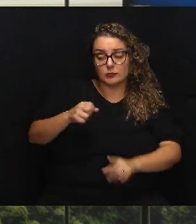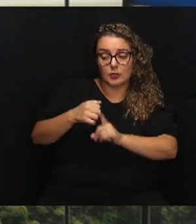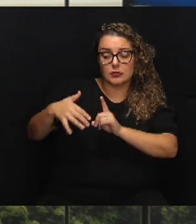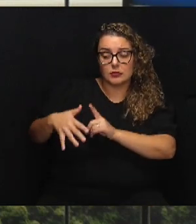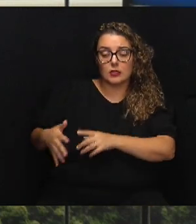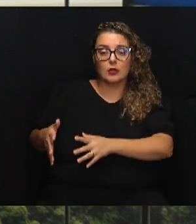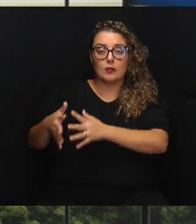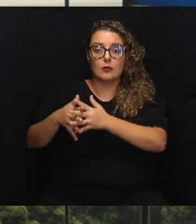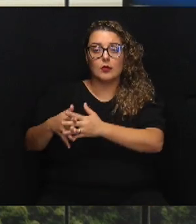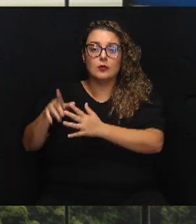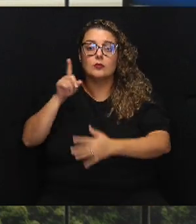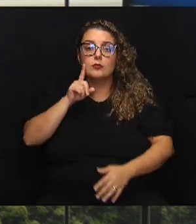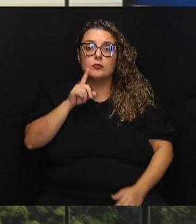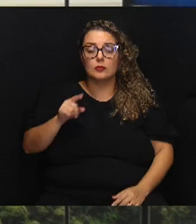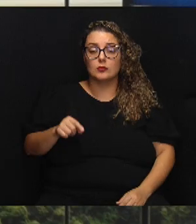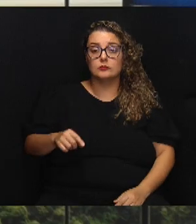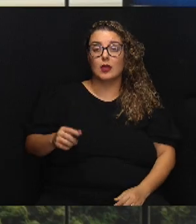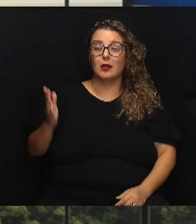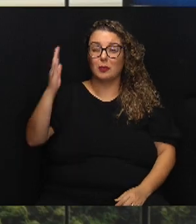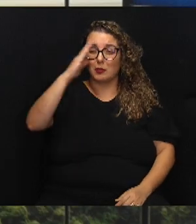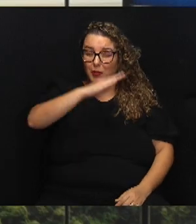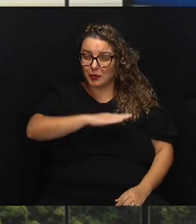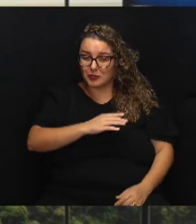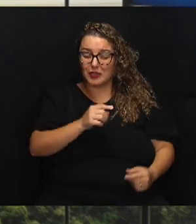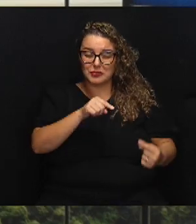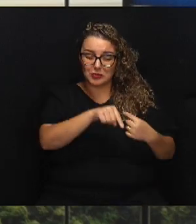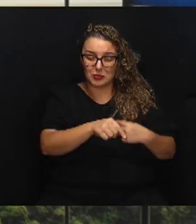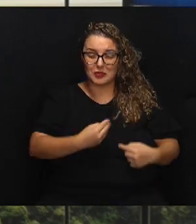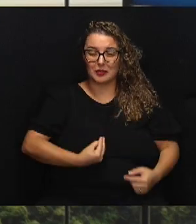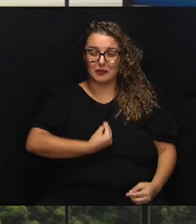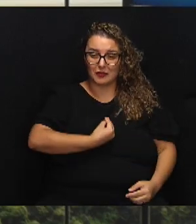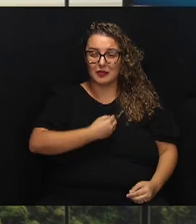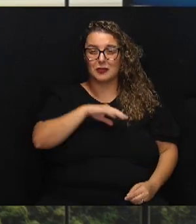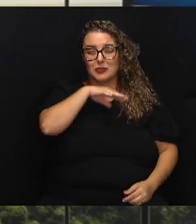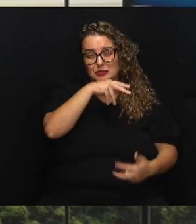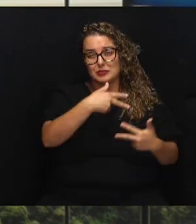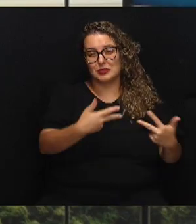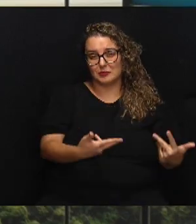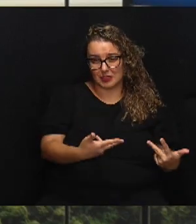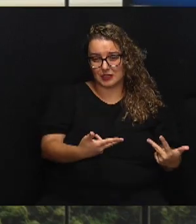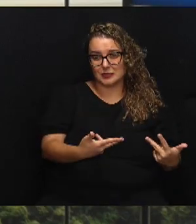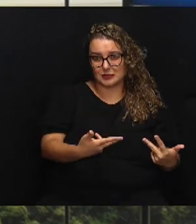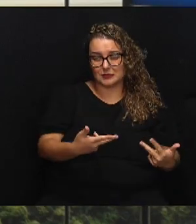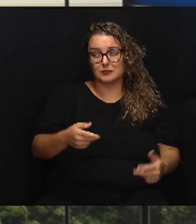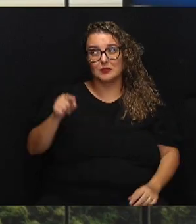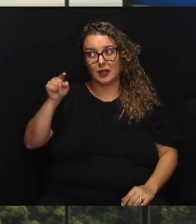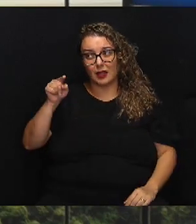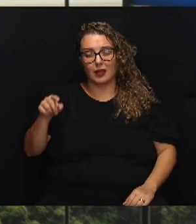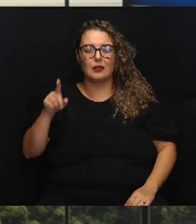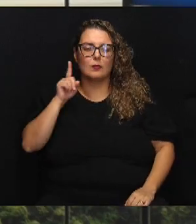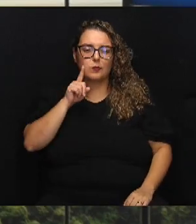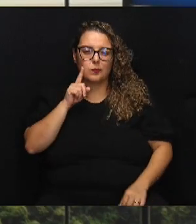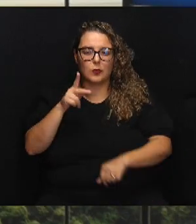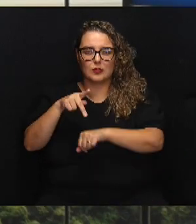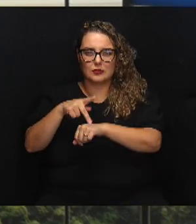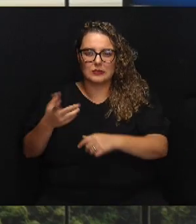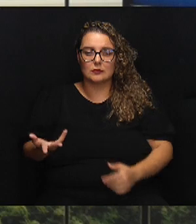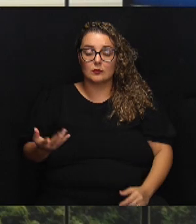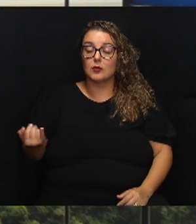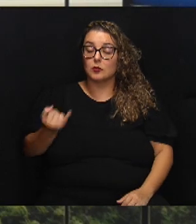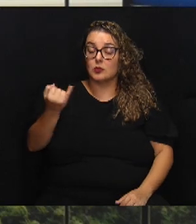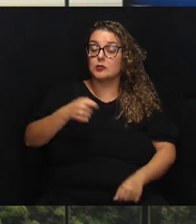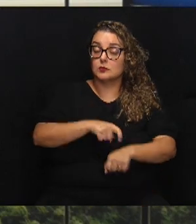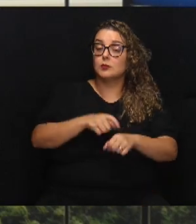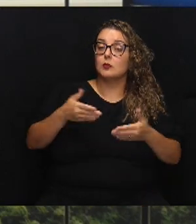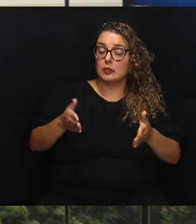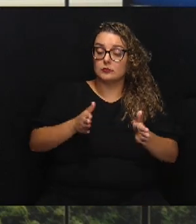Prevenção da Crueldade contra os Animais, uma importante entidade internacional. Para termos uma ideia do cenário aqui na cidade